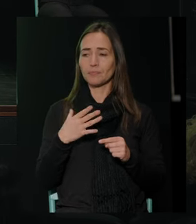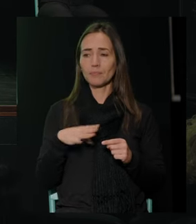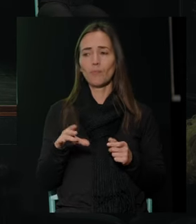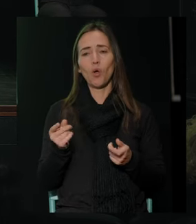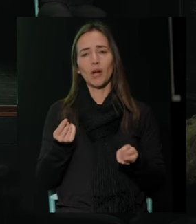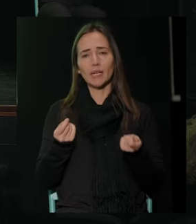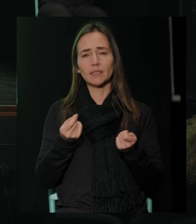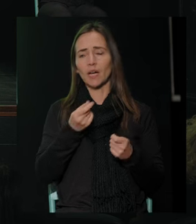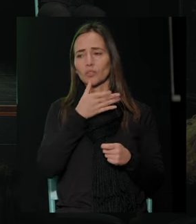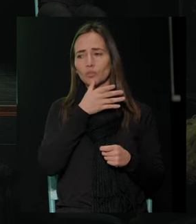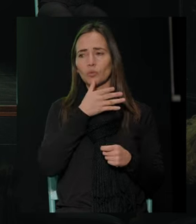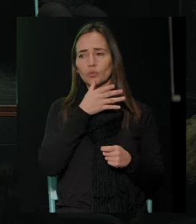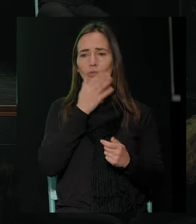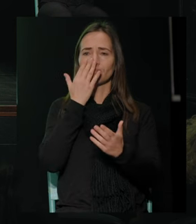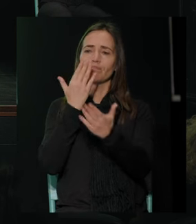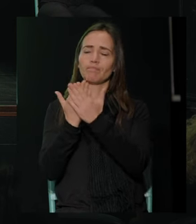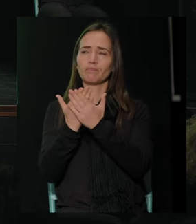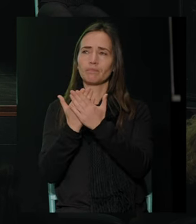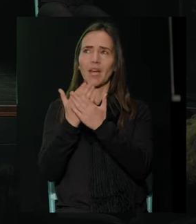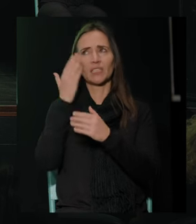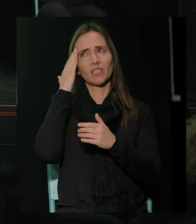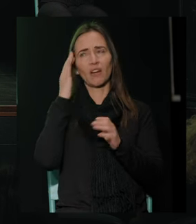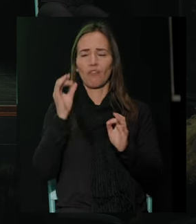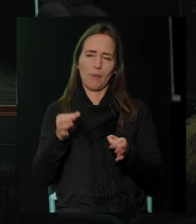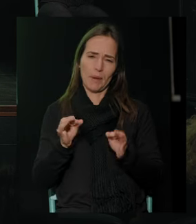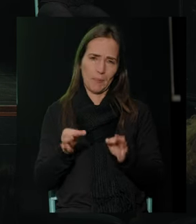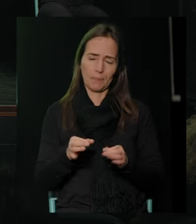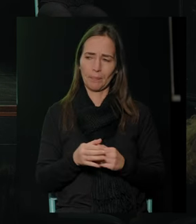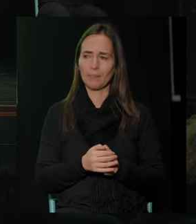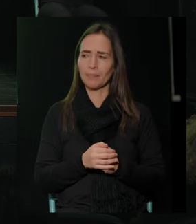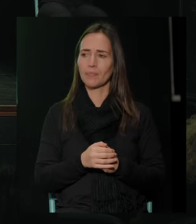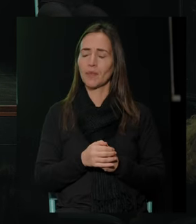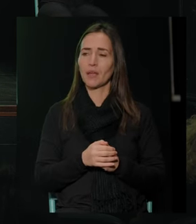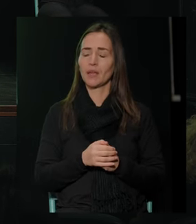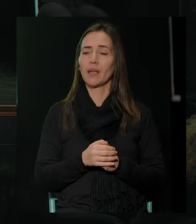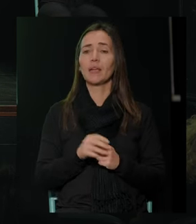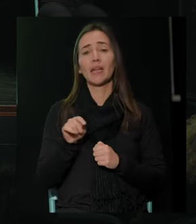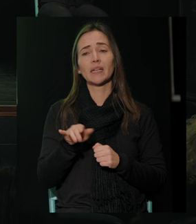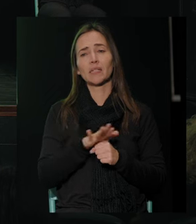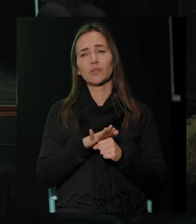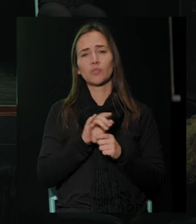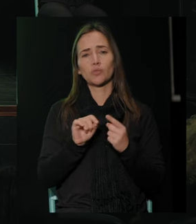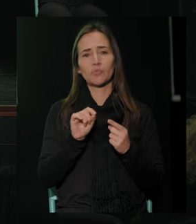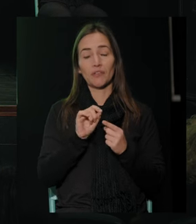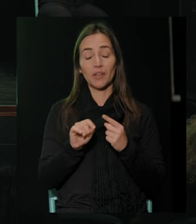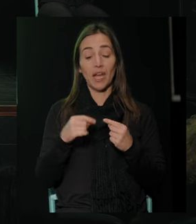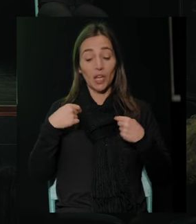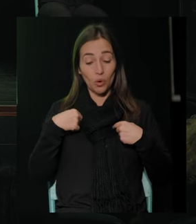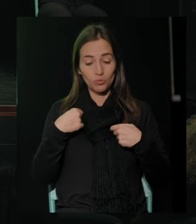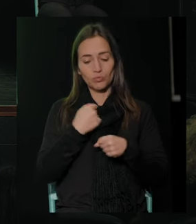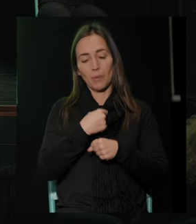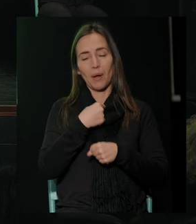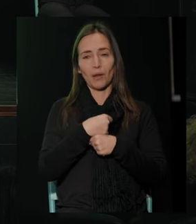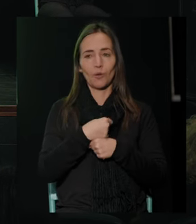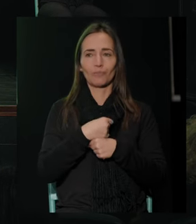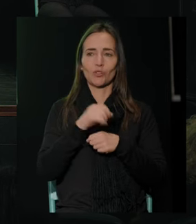organizar um discurso para os confrontar, mas achei que não valia a pena. Portanto, neste caso específico, portanto, o facto de ser figura pública foi uma